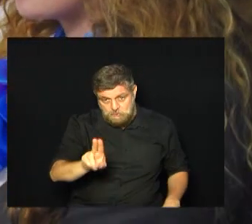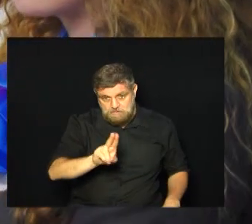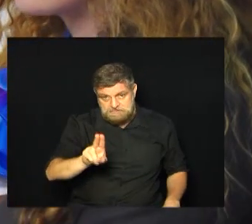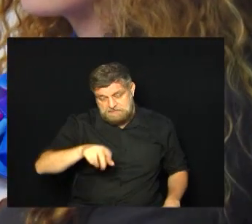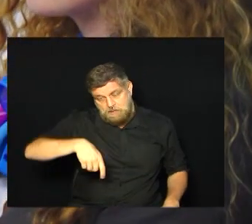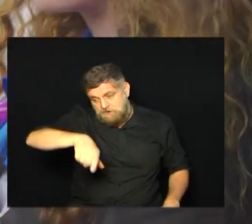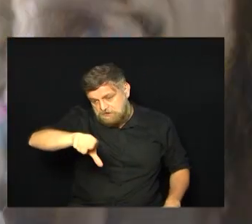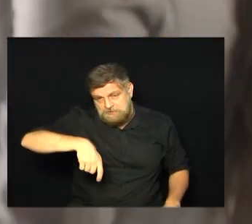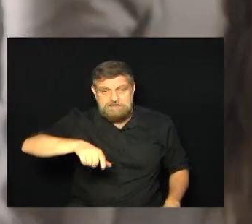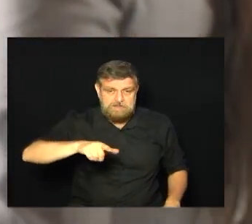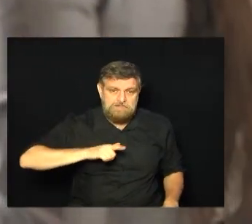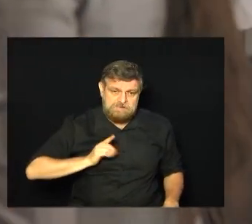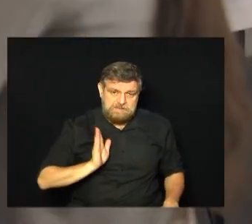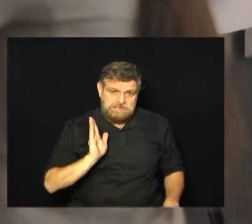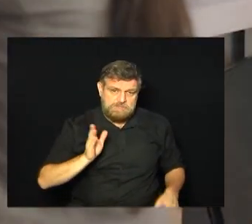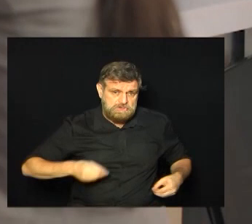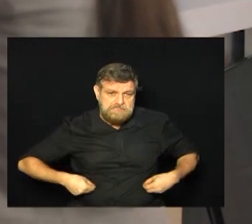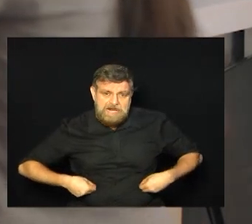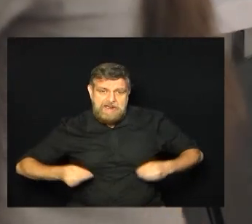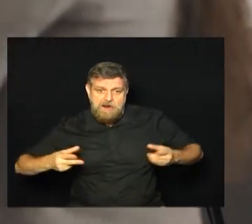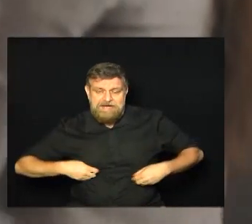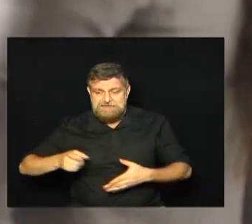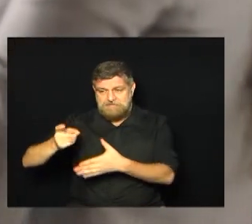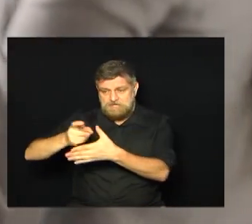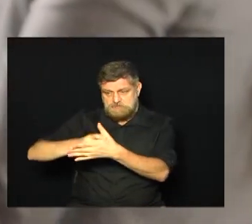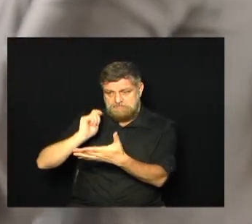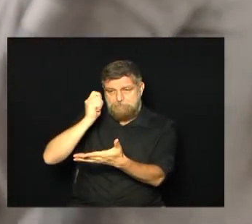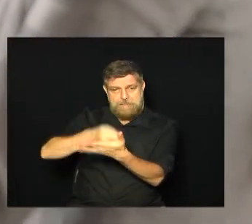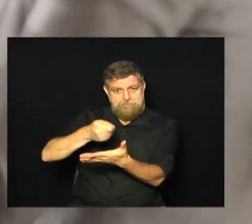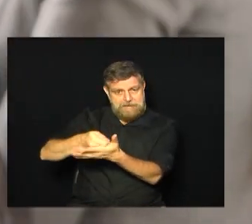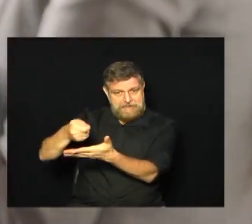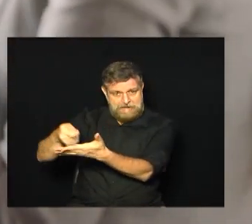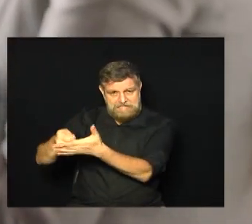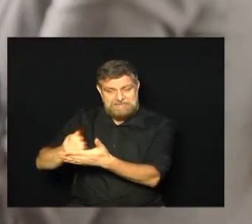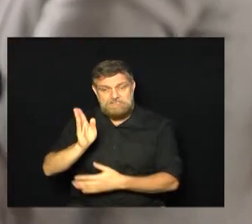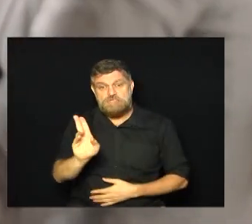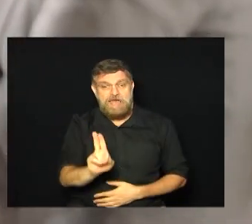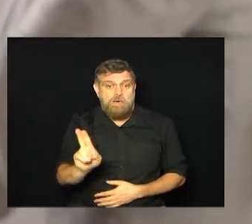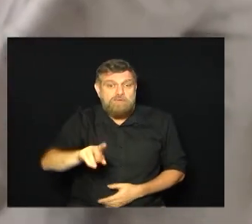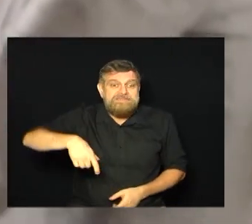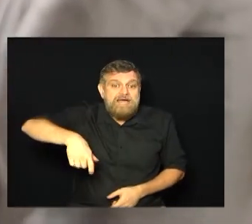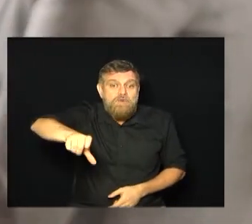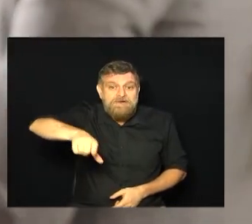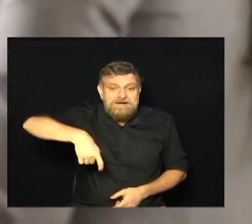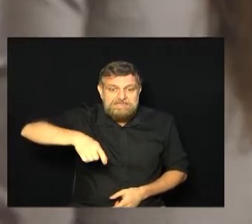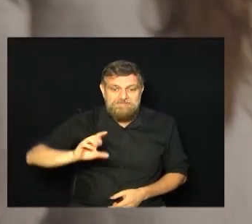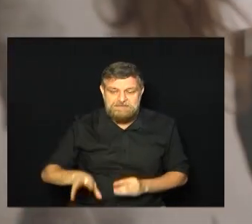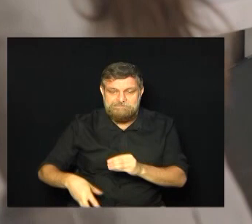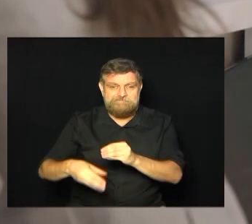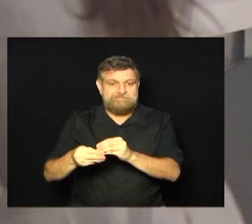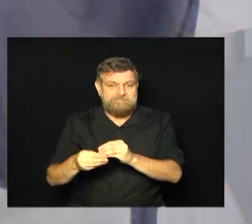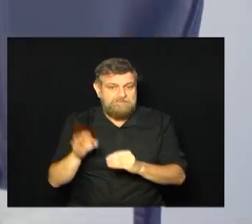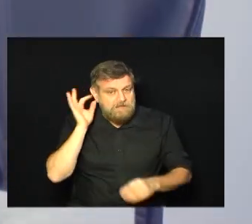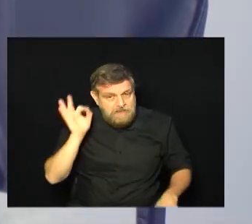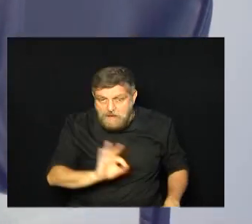maneira, porque você tem aquela despesa, né, aquela dívida para ser paga, então você já usa ele. Então essa é uma ótima